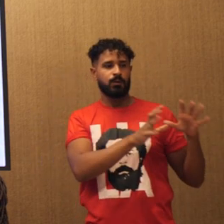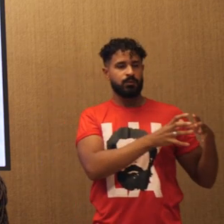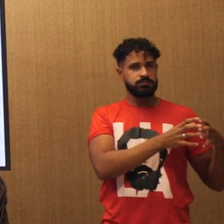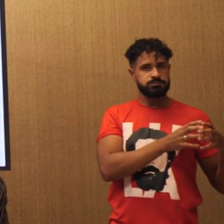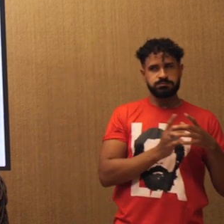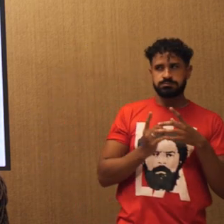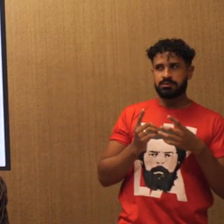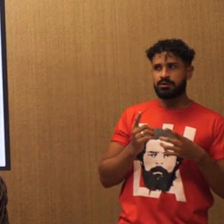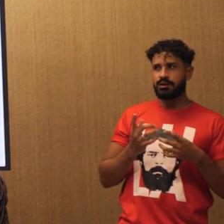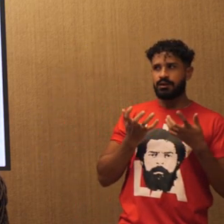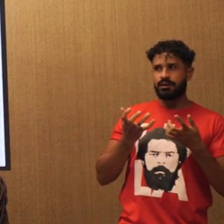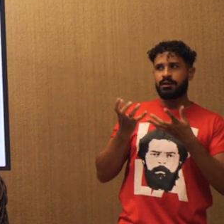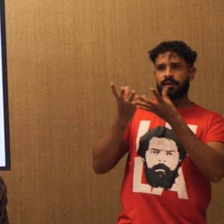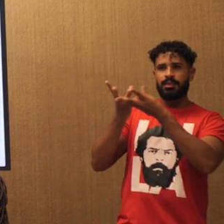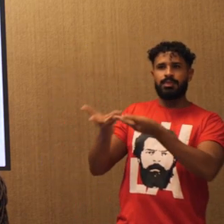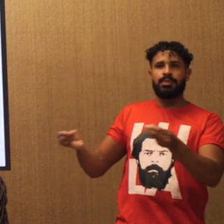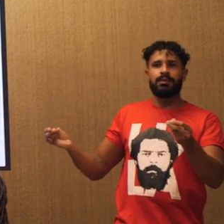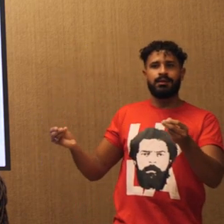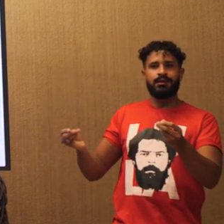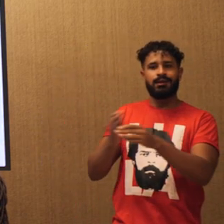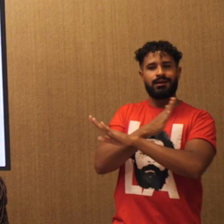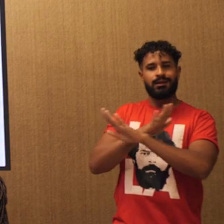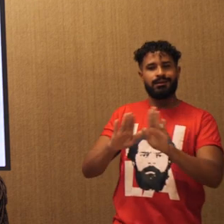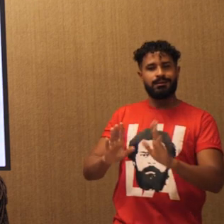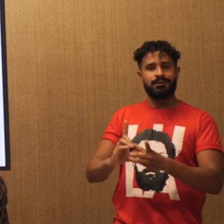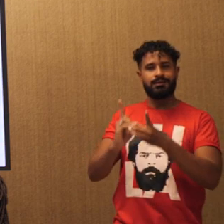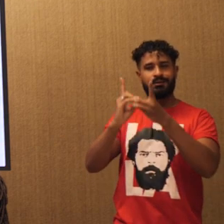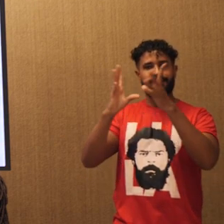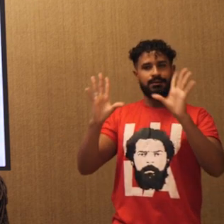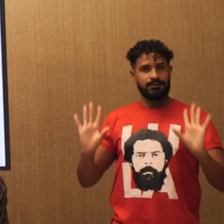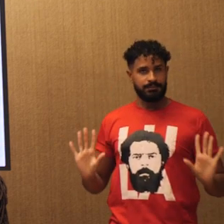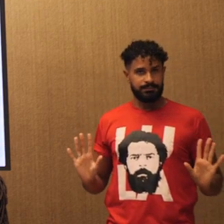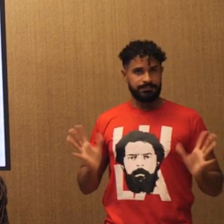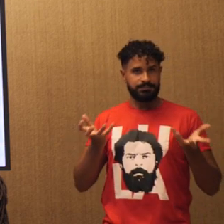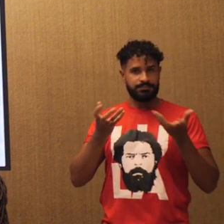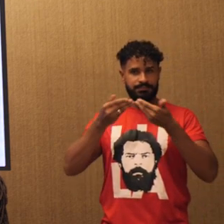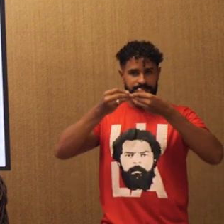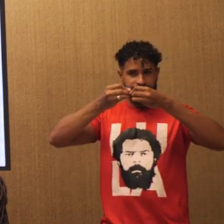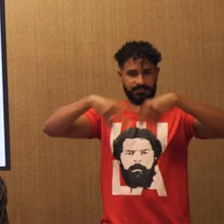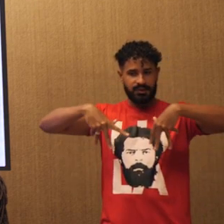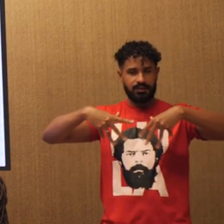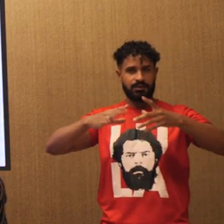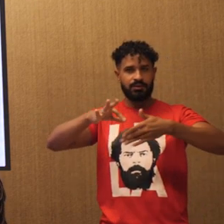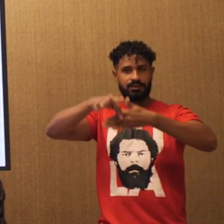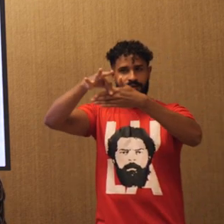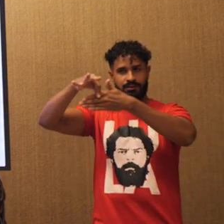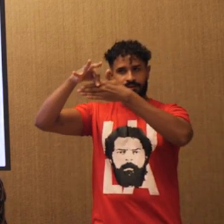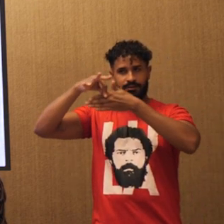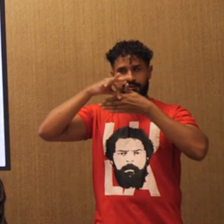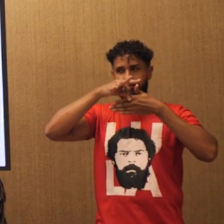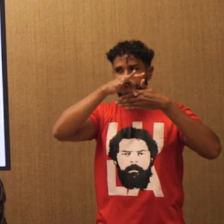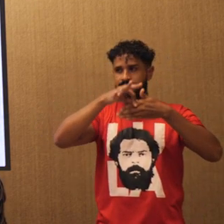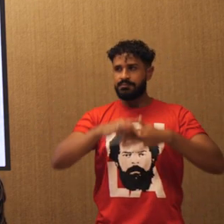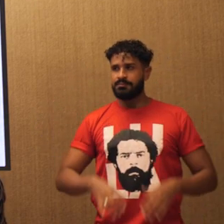lado quer destruir, quer acabar com a democracia, quer destruir nossas lideranças.